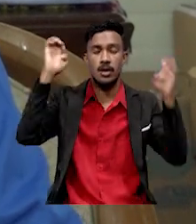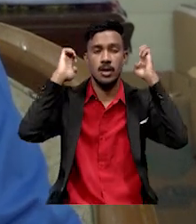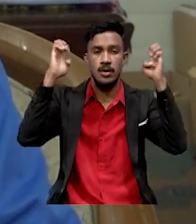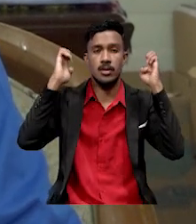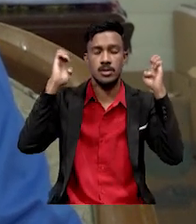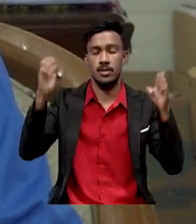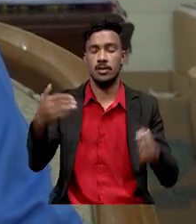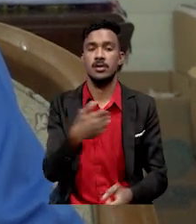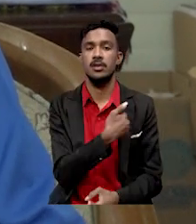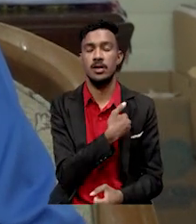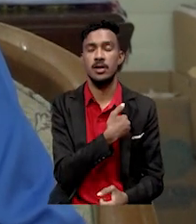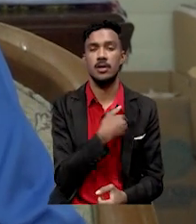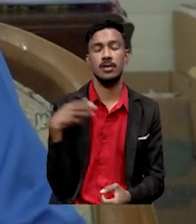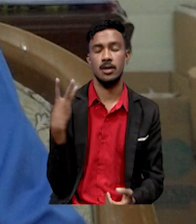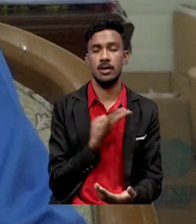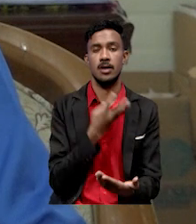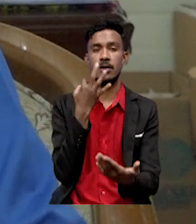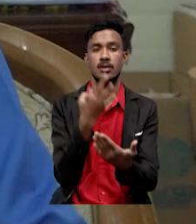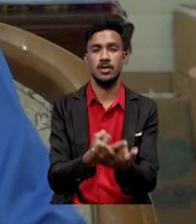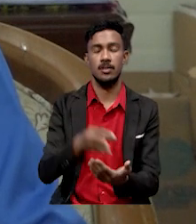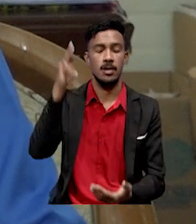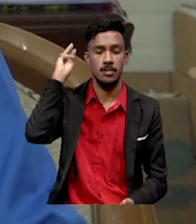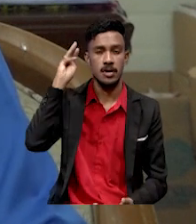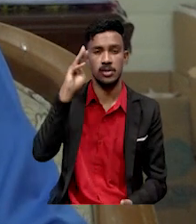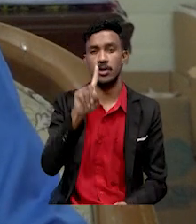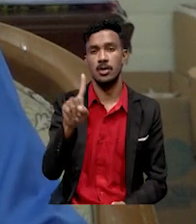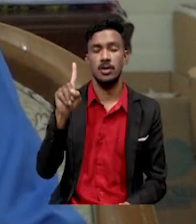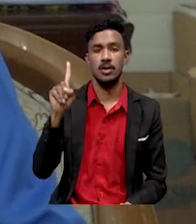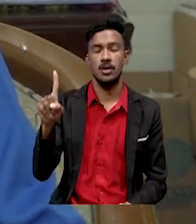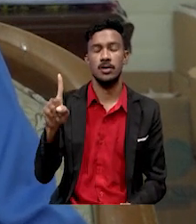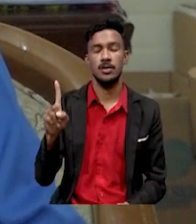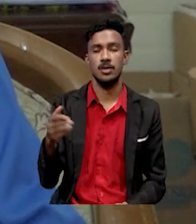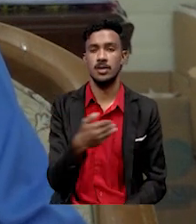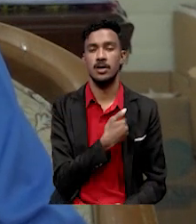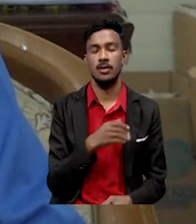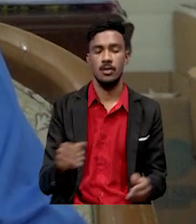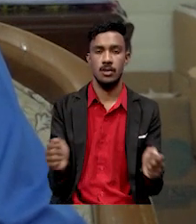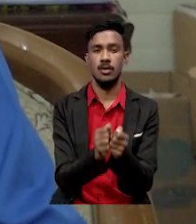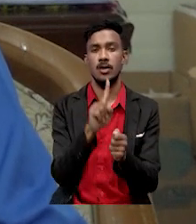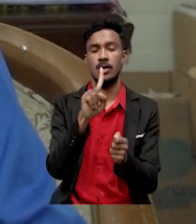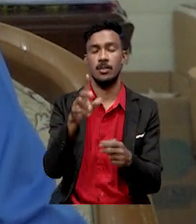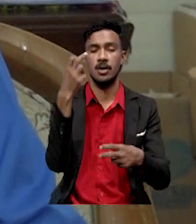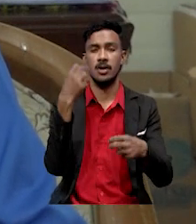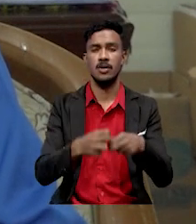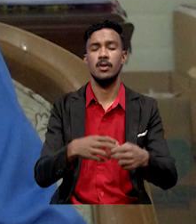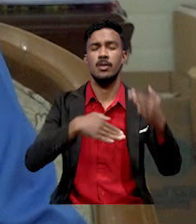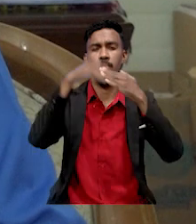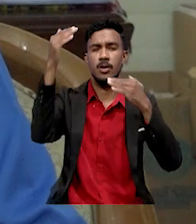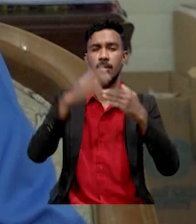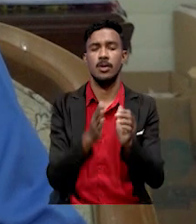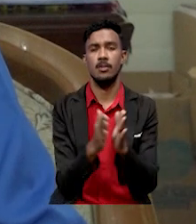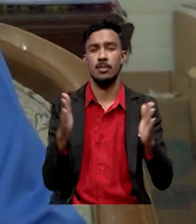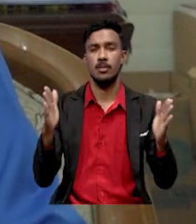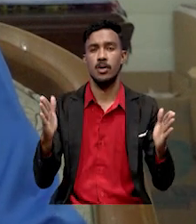tem orçamento ba Ministério de Educação e Redução, hoje da nema que impacto bot a tua instituição se